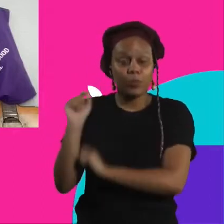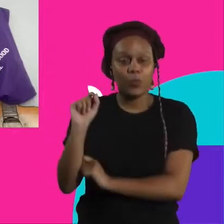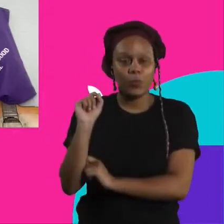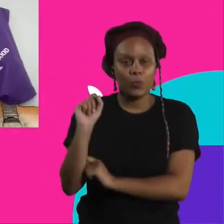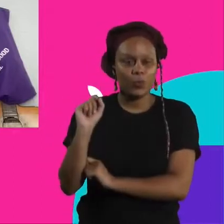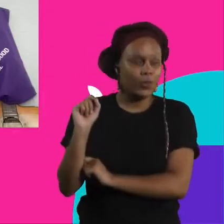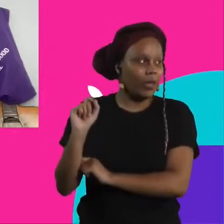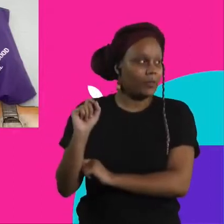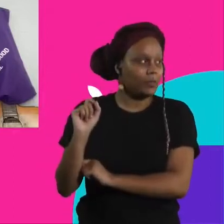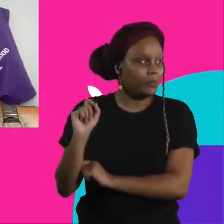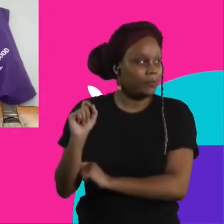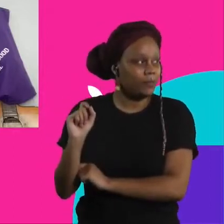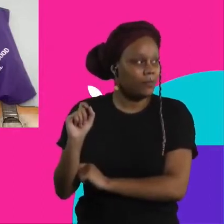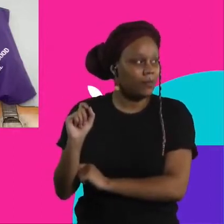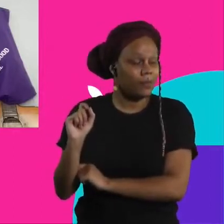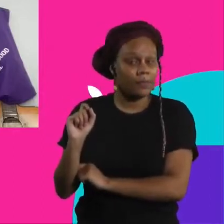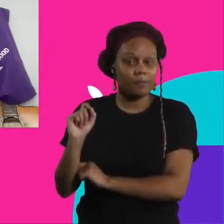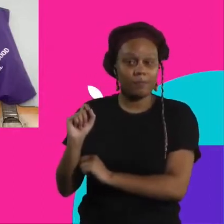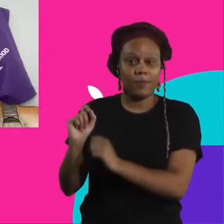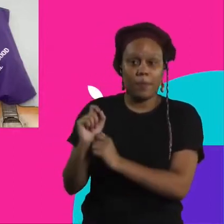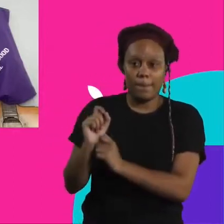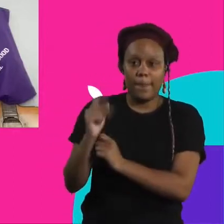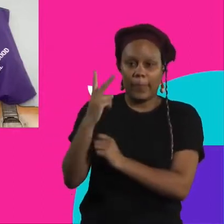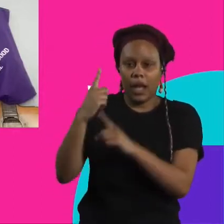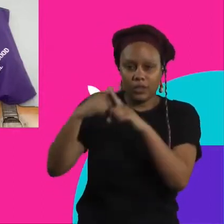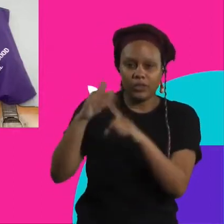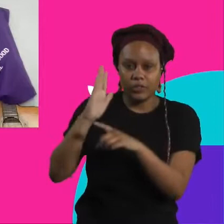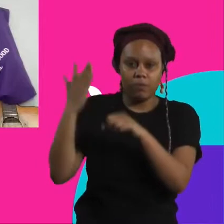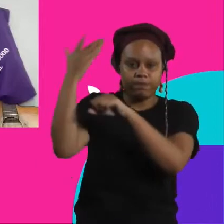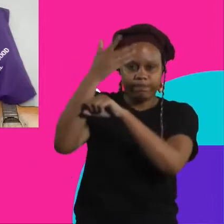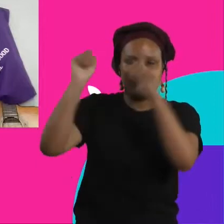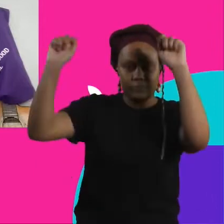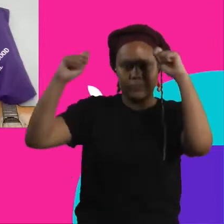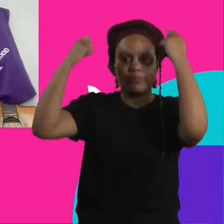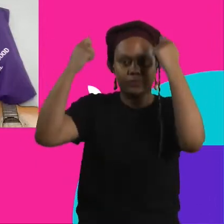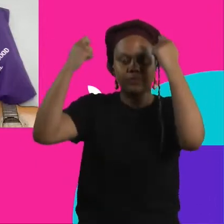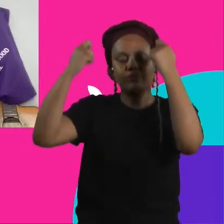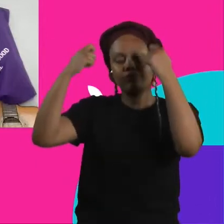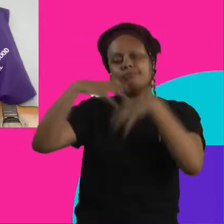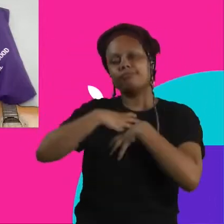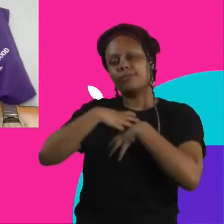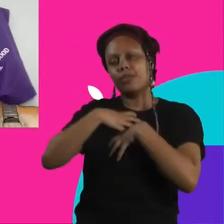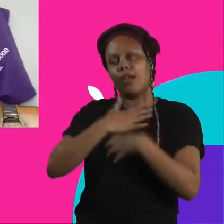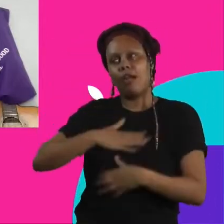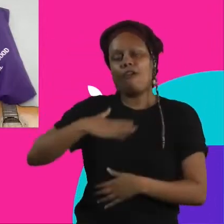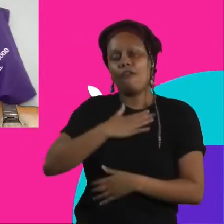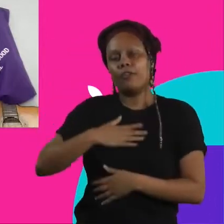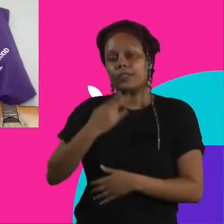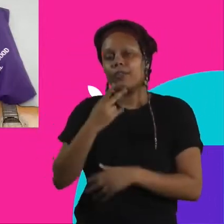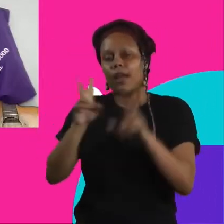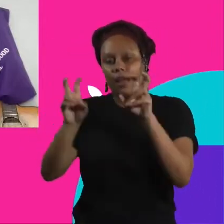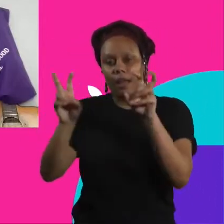foi 2 vezes, né, para o festival SGB. E é o jeito que a gente gosta de falar, ensinar sobre blockchain,